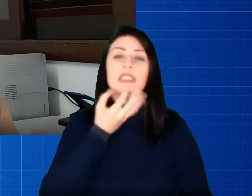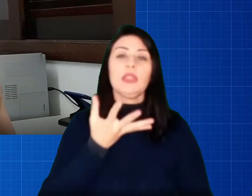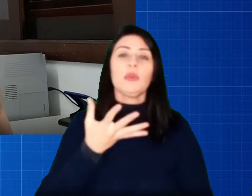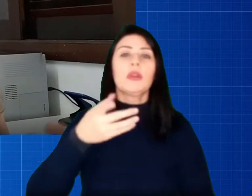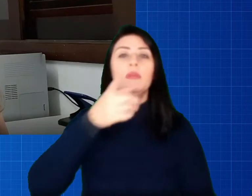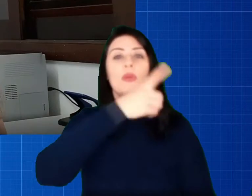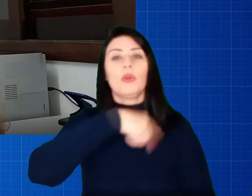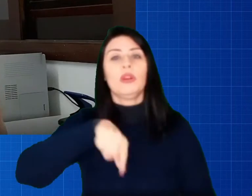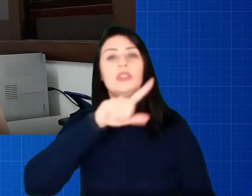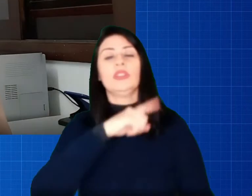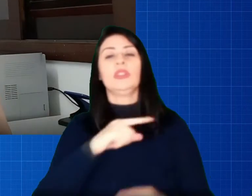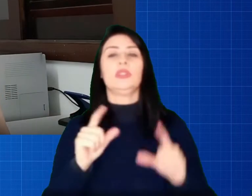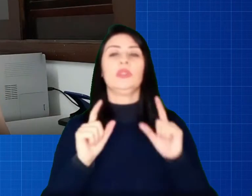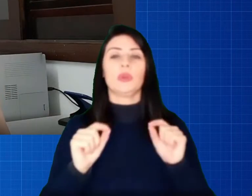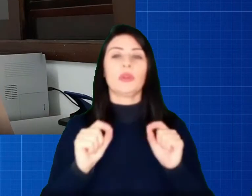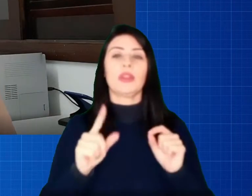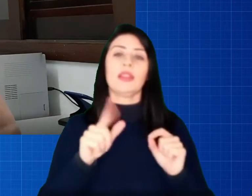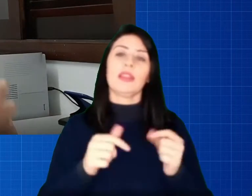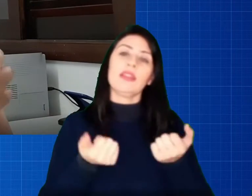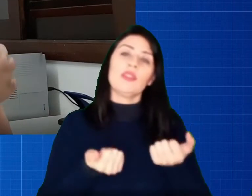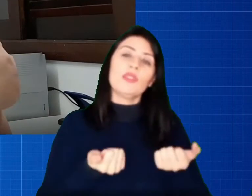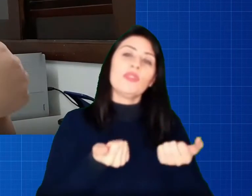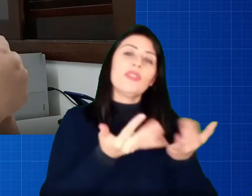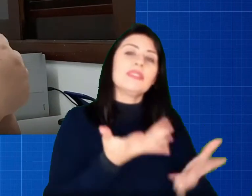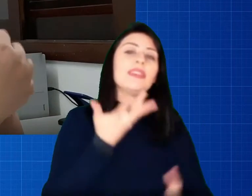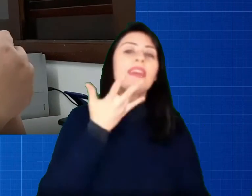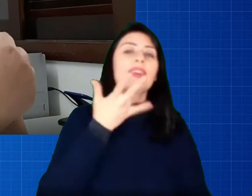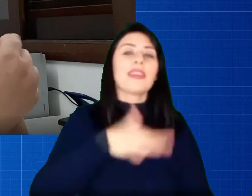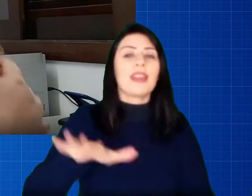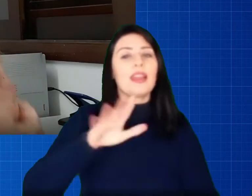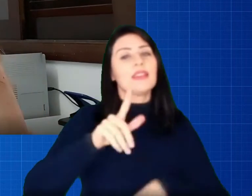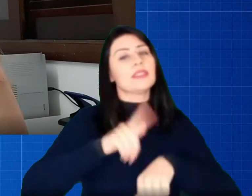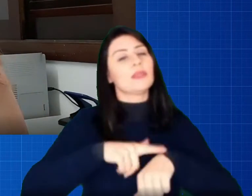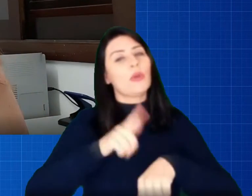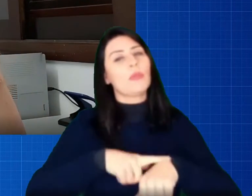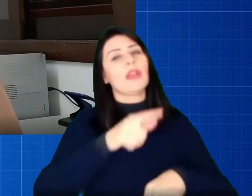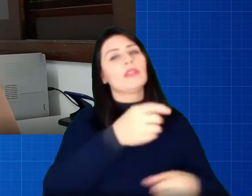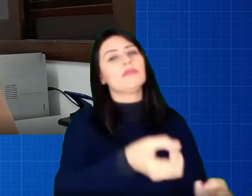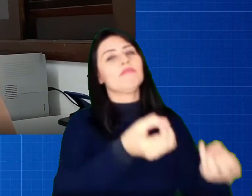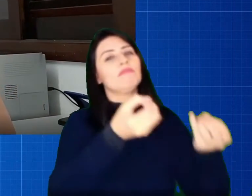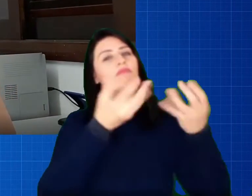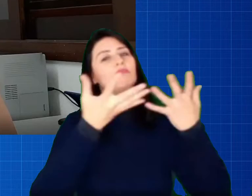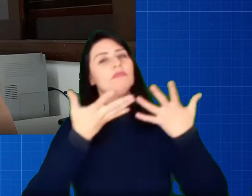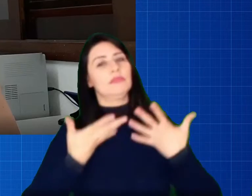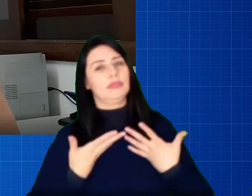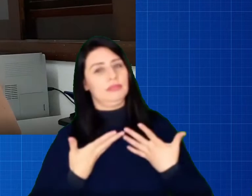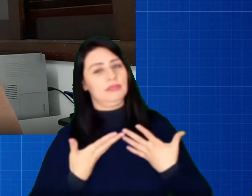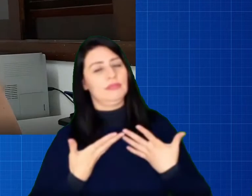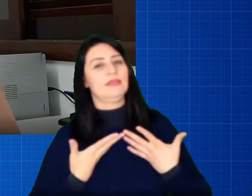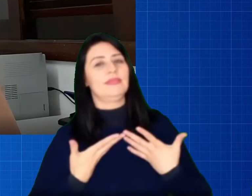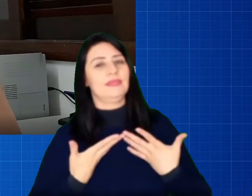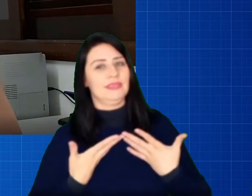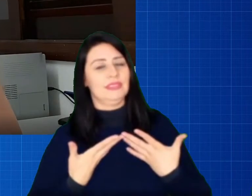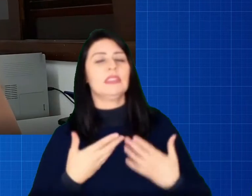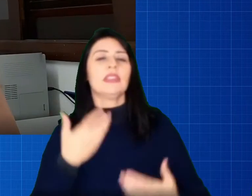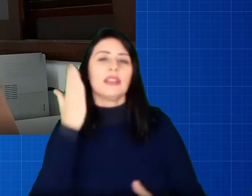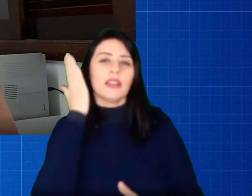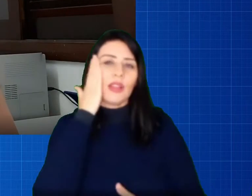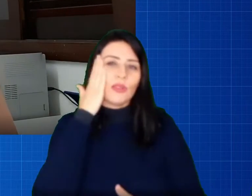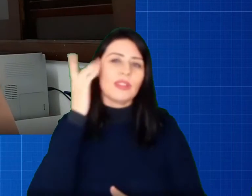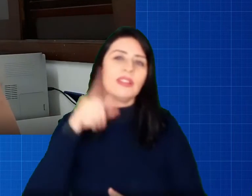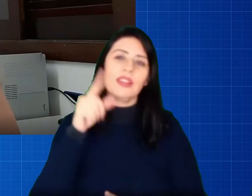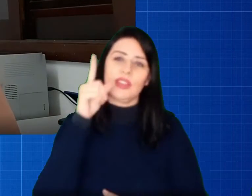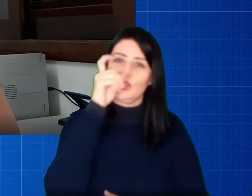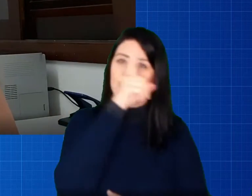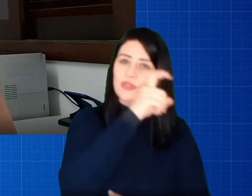para pelo menos chegar e falar. E é bom a gente, né, oferecer para essa criança um espaço de